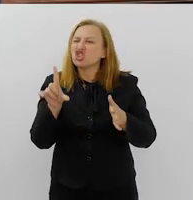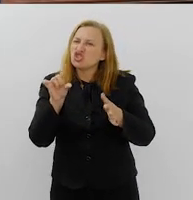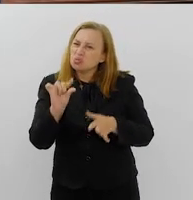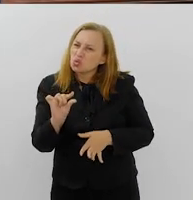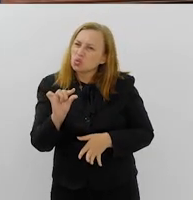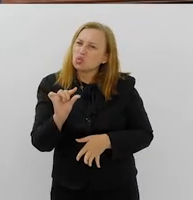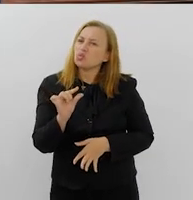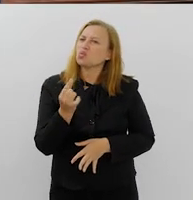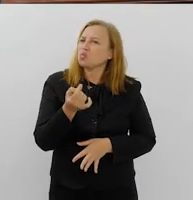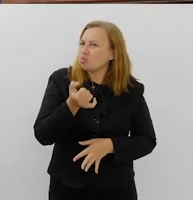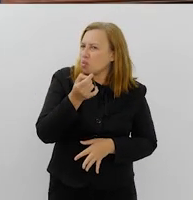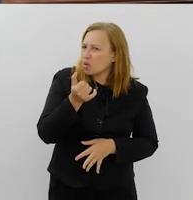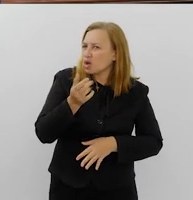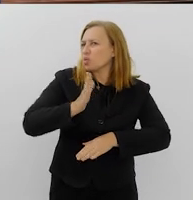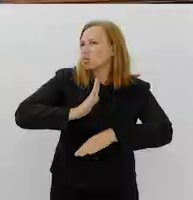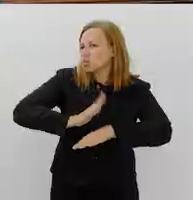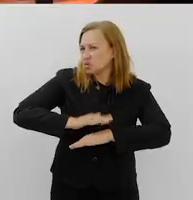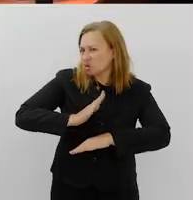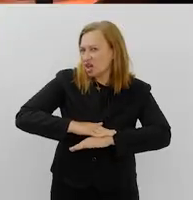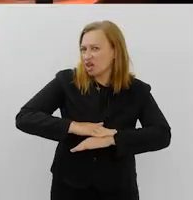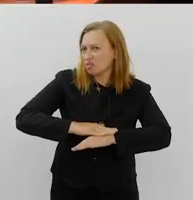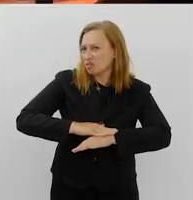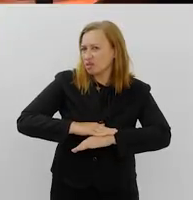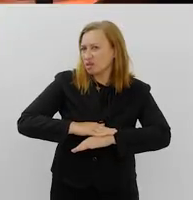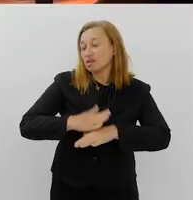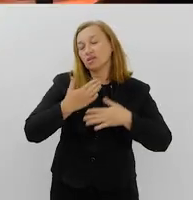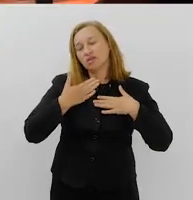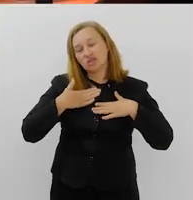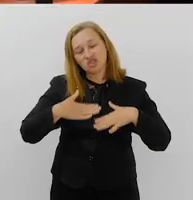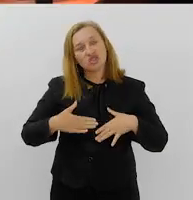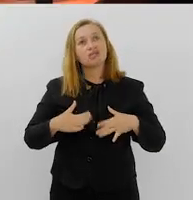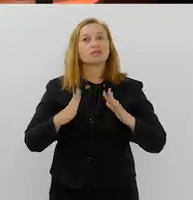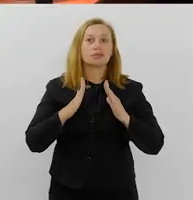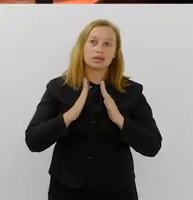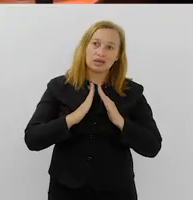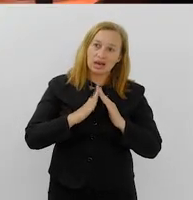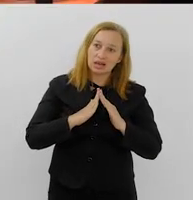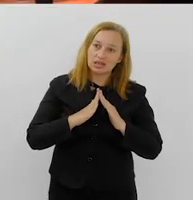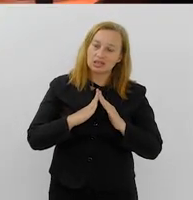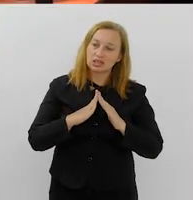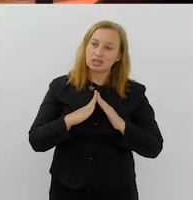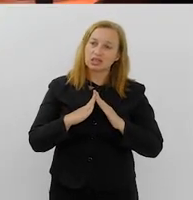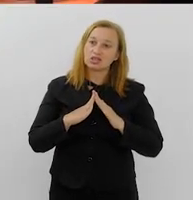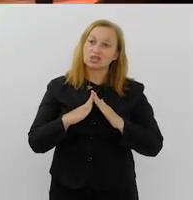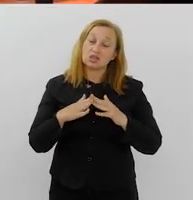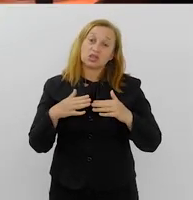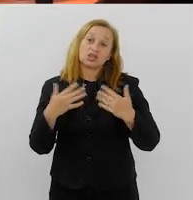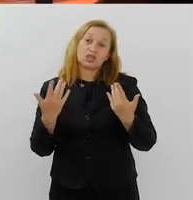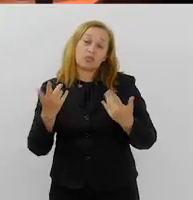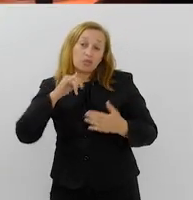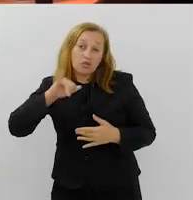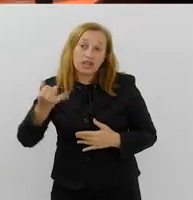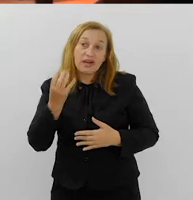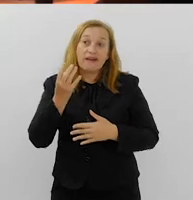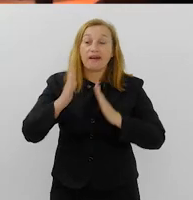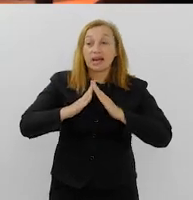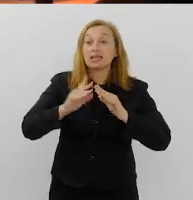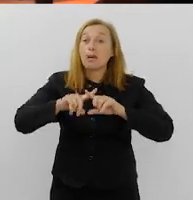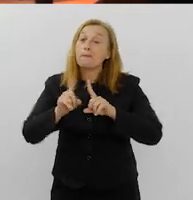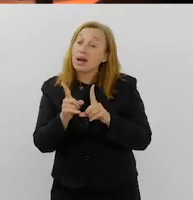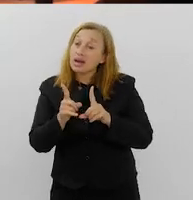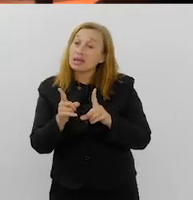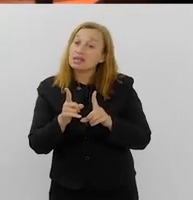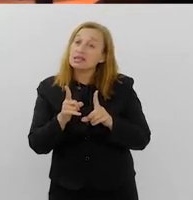assim, diminui um pouquinho, né, o nosso tempo de sono, o nosso tempo de descanso em casa, de curtir a casa em si.